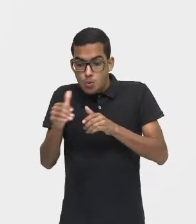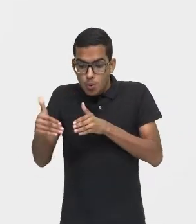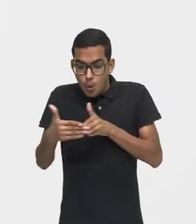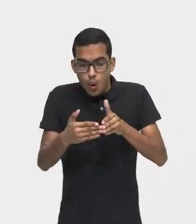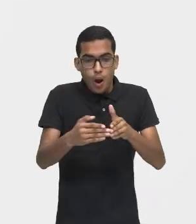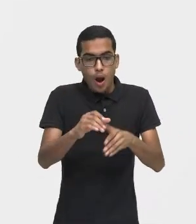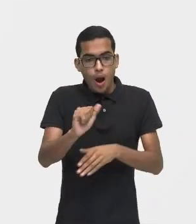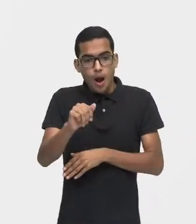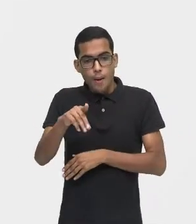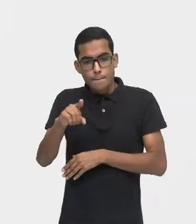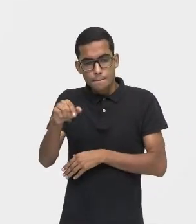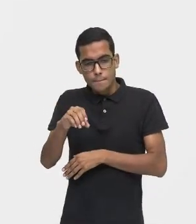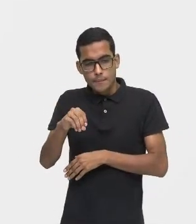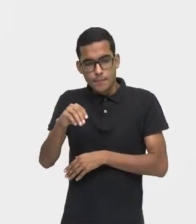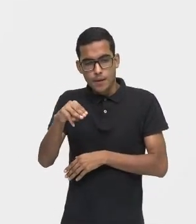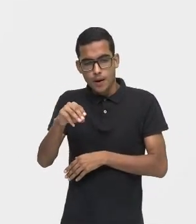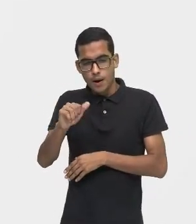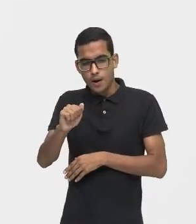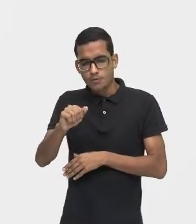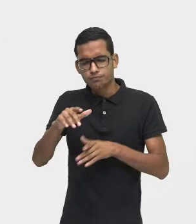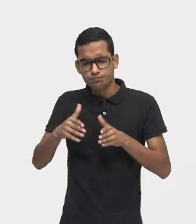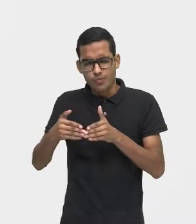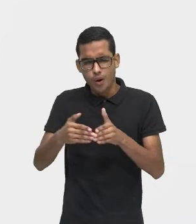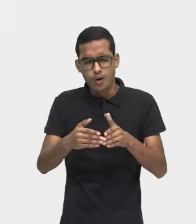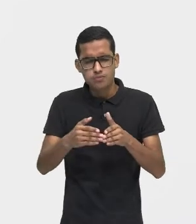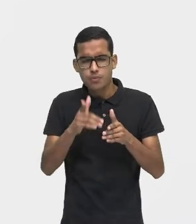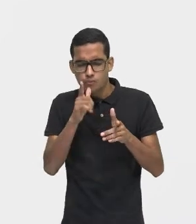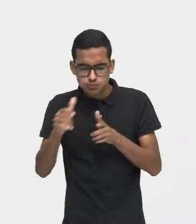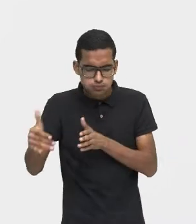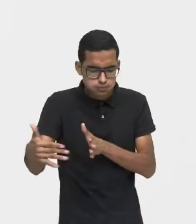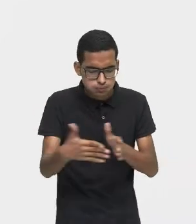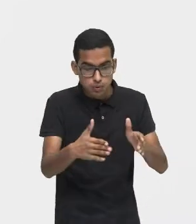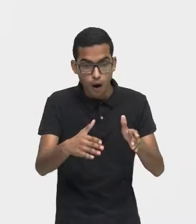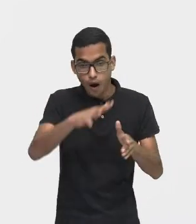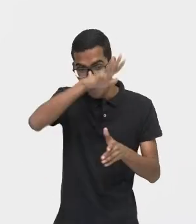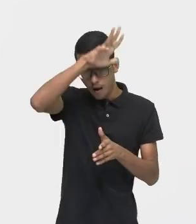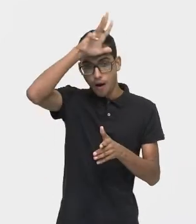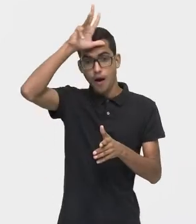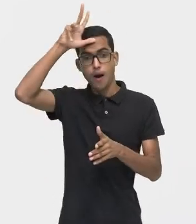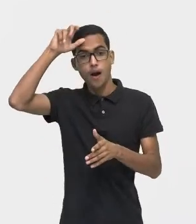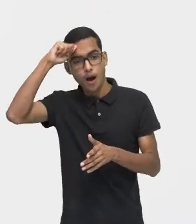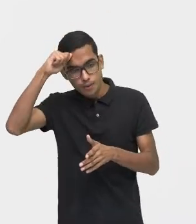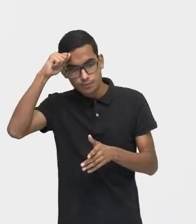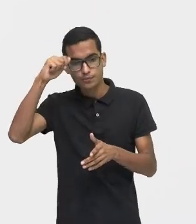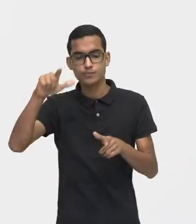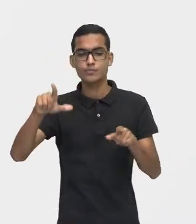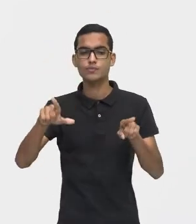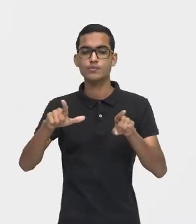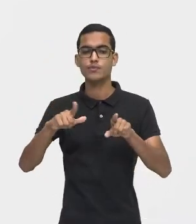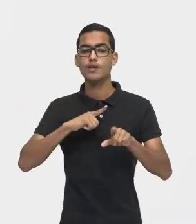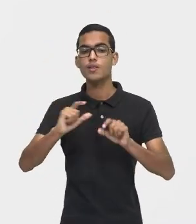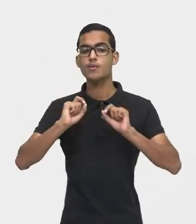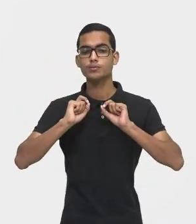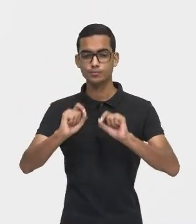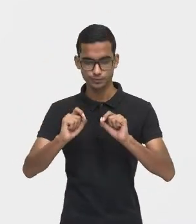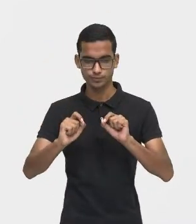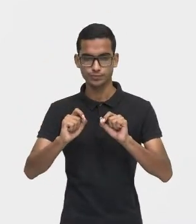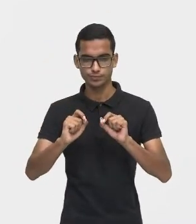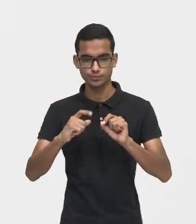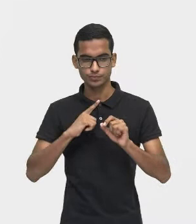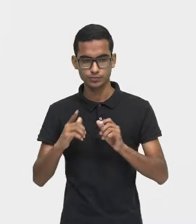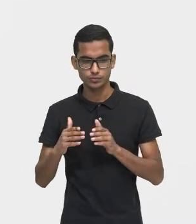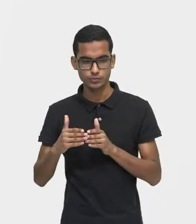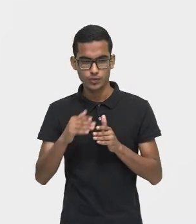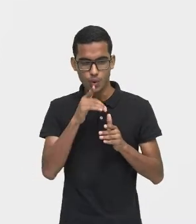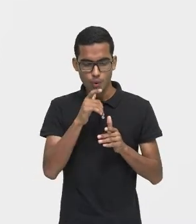dificuldade de navegação, porque a gente tem rios meândricos e sinuosos, são bastante curvosos,